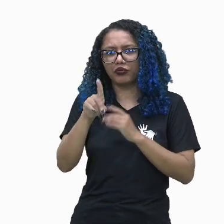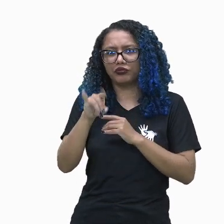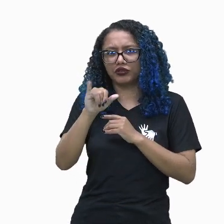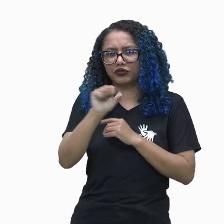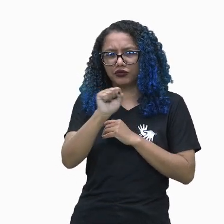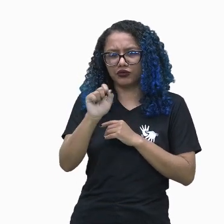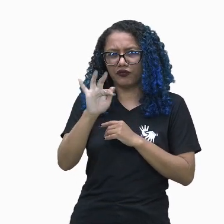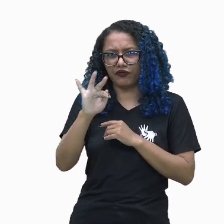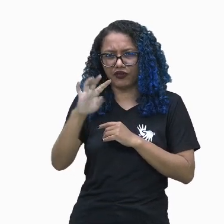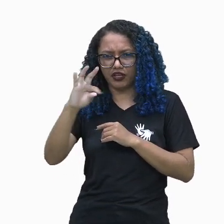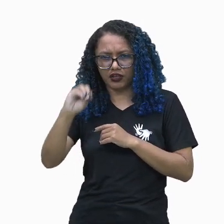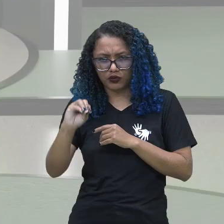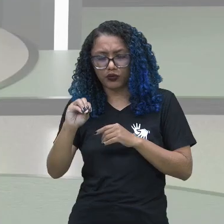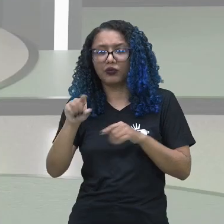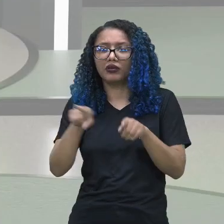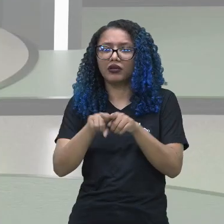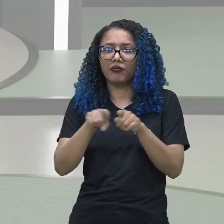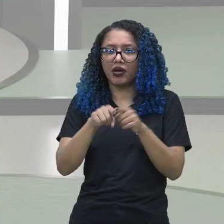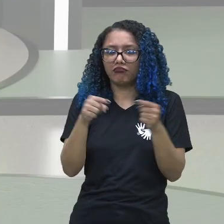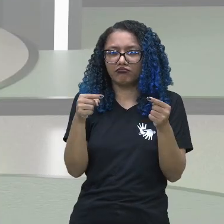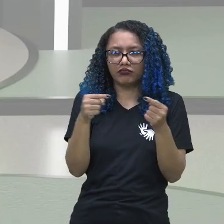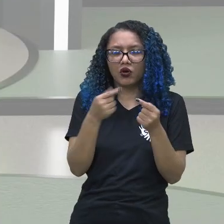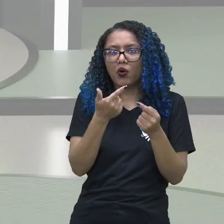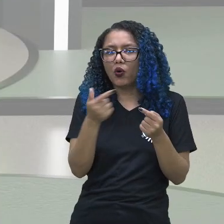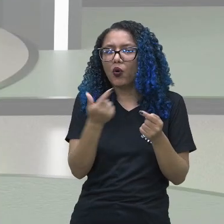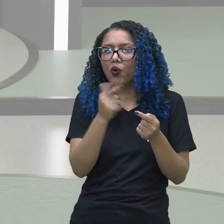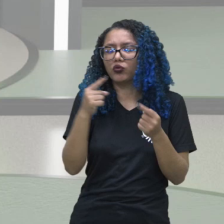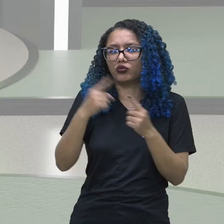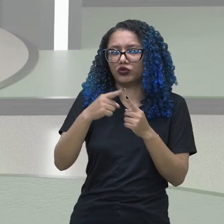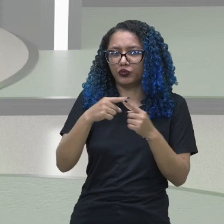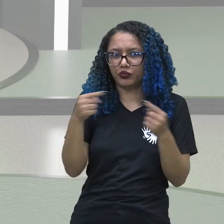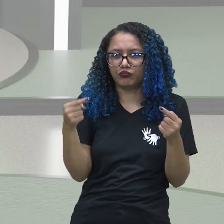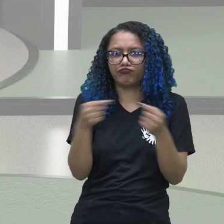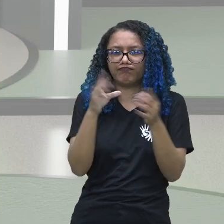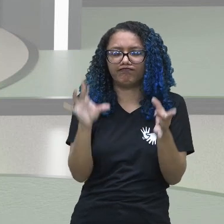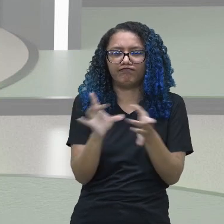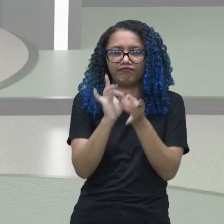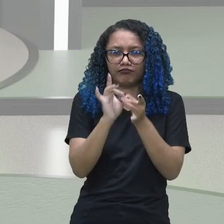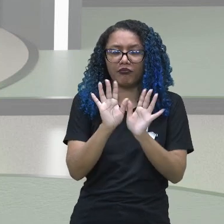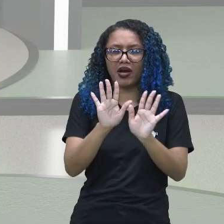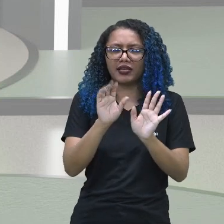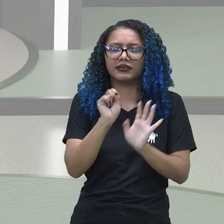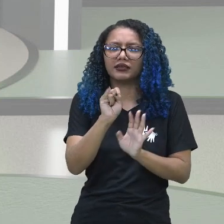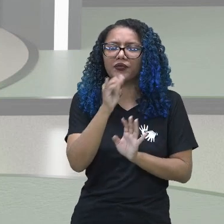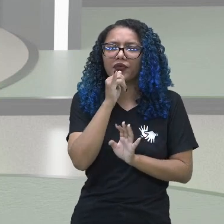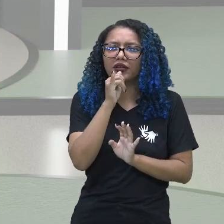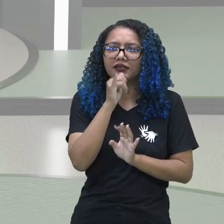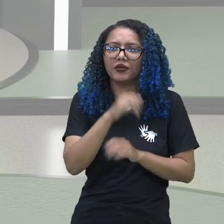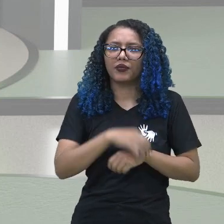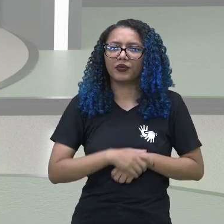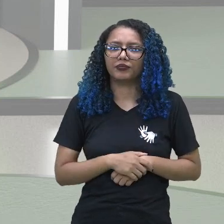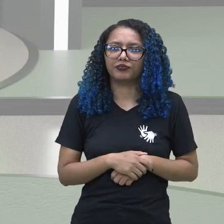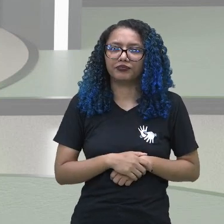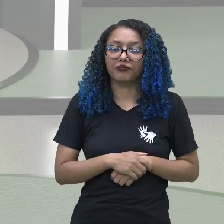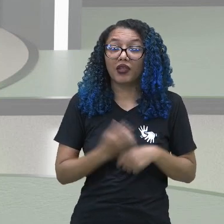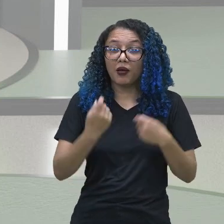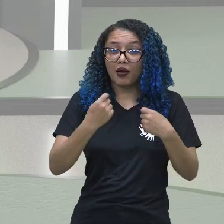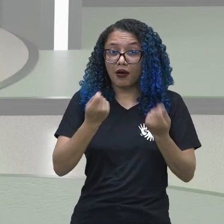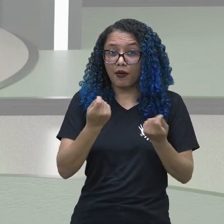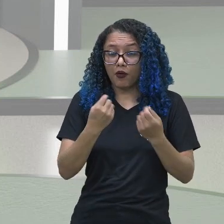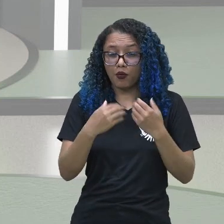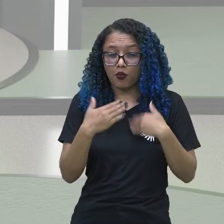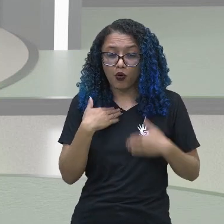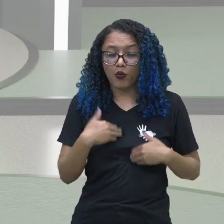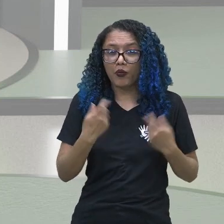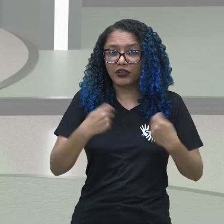quando há necessidade do organismo produzir uma proteína um pouco mais complexa, isso vai